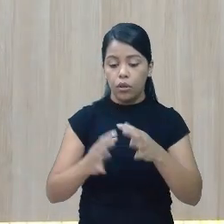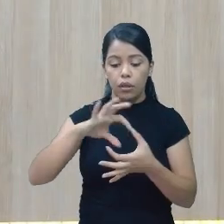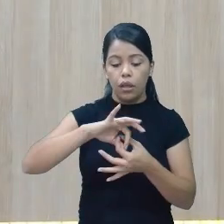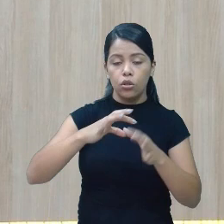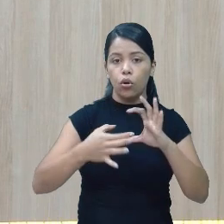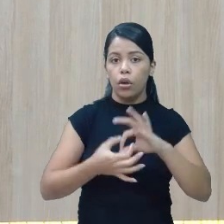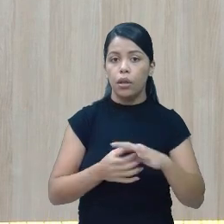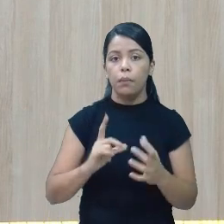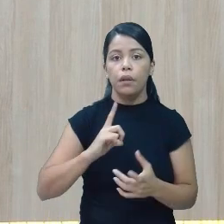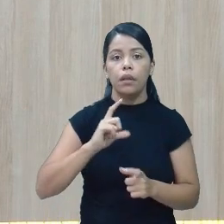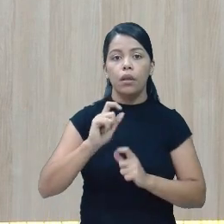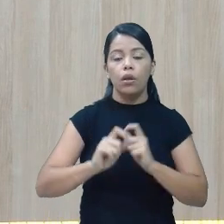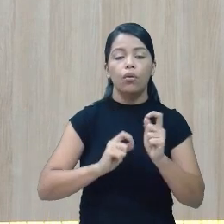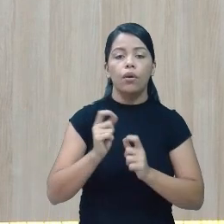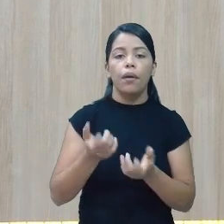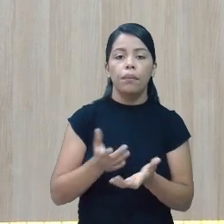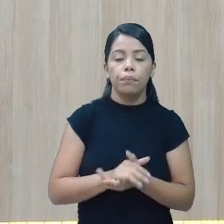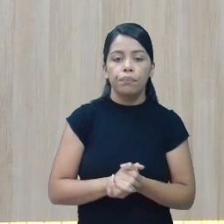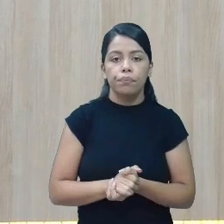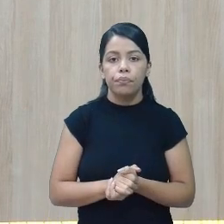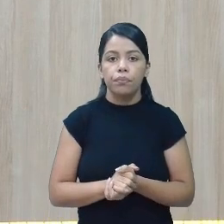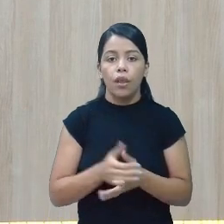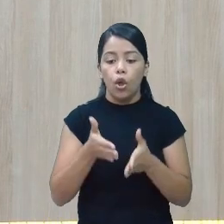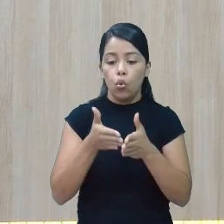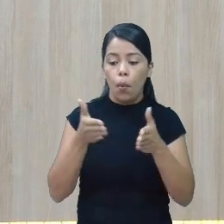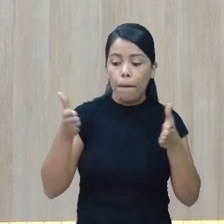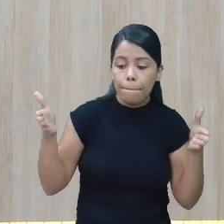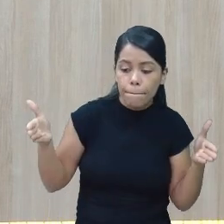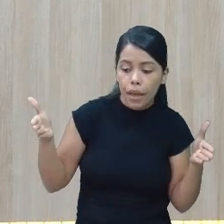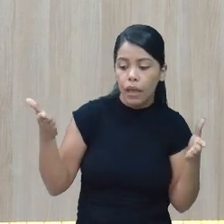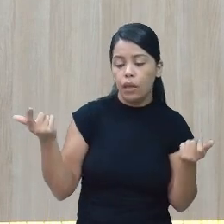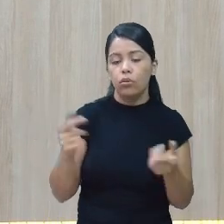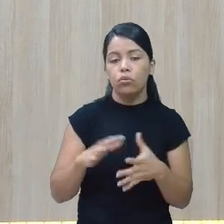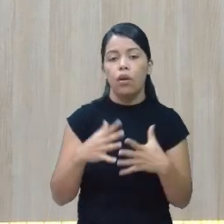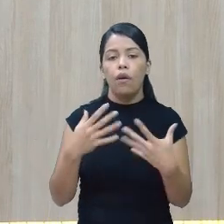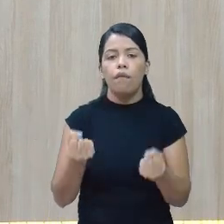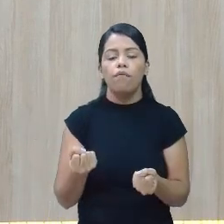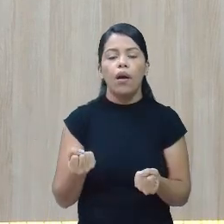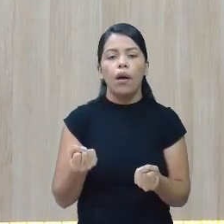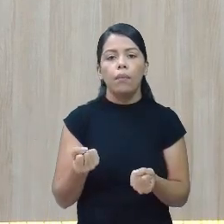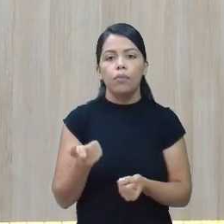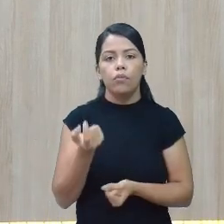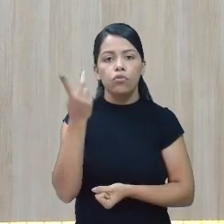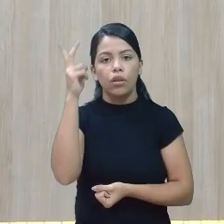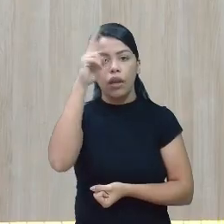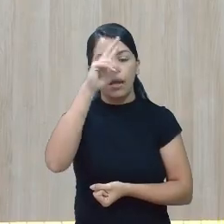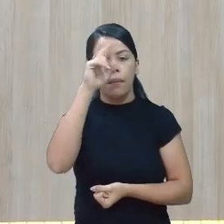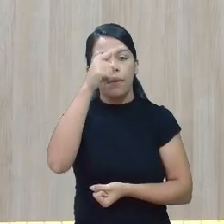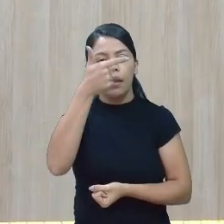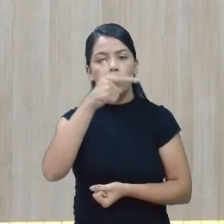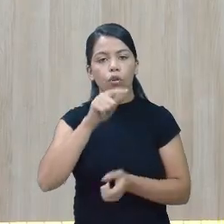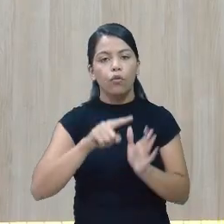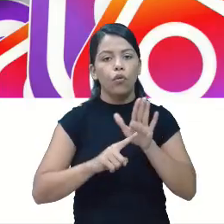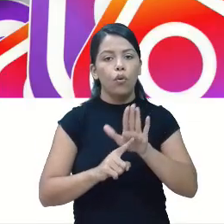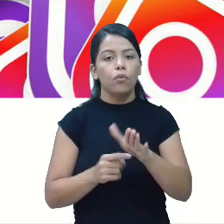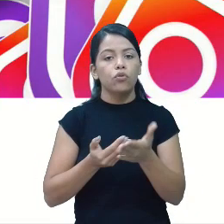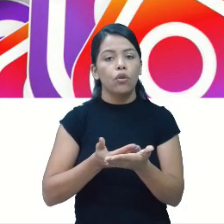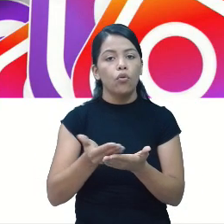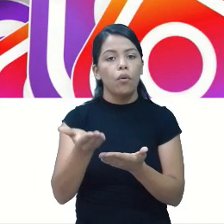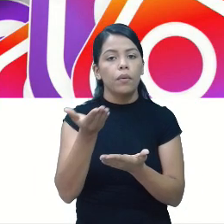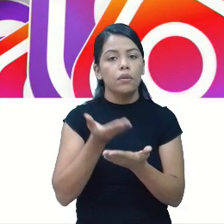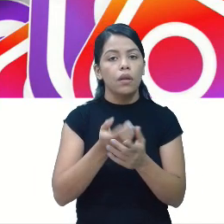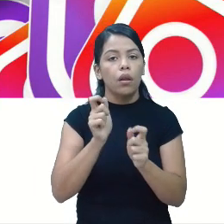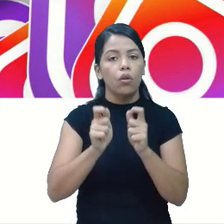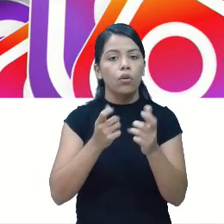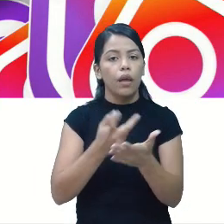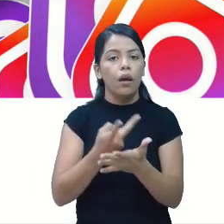1 minuto, e se a gente for analisar num período maior, né? Então vamos relembrar aqui, por exemplo, o que eu trouxe no início da aula, o que acontece na